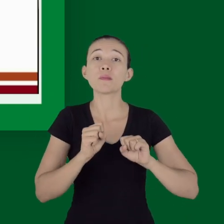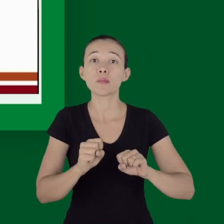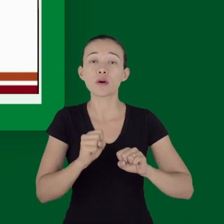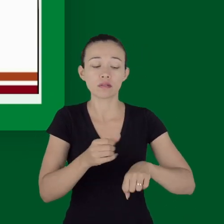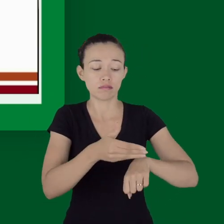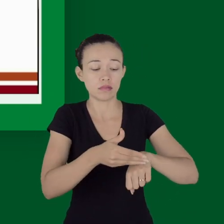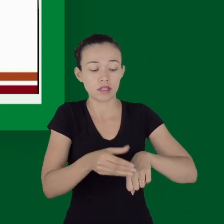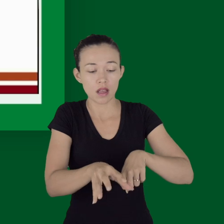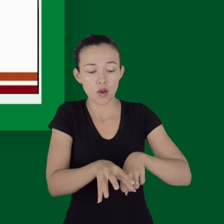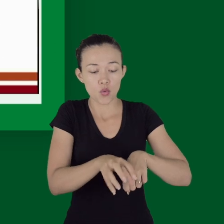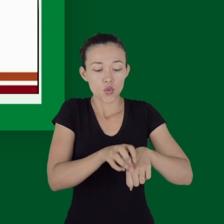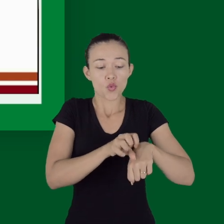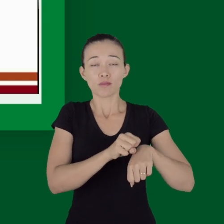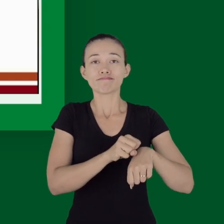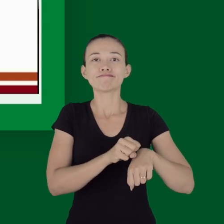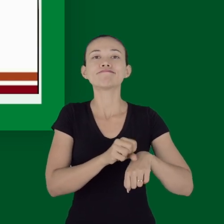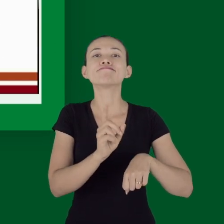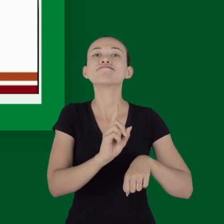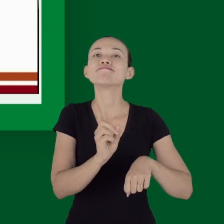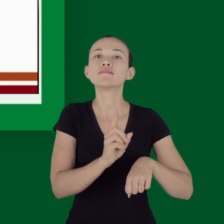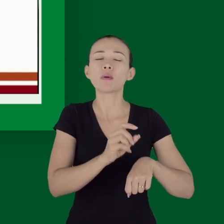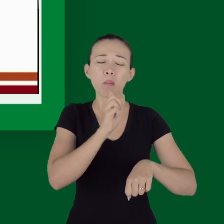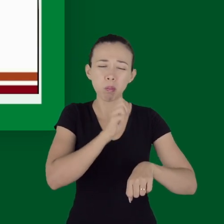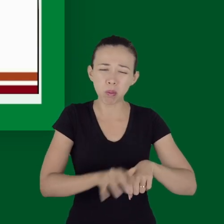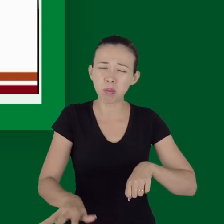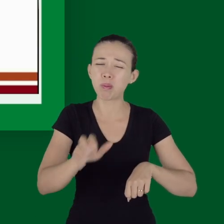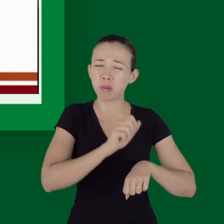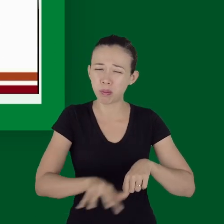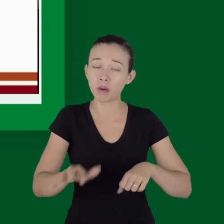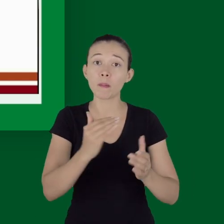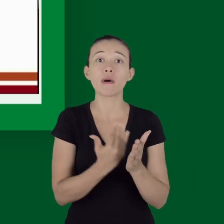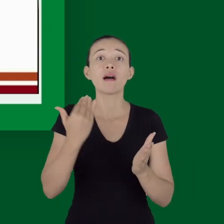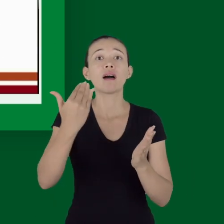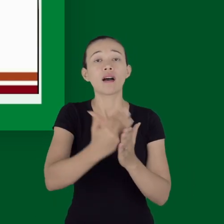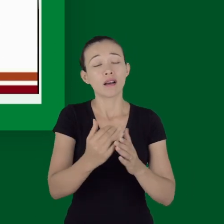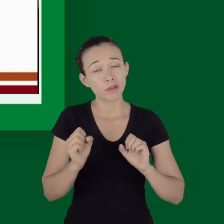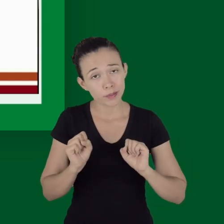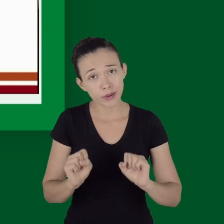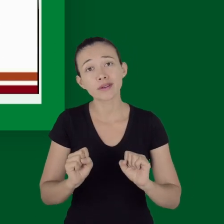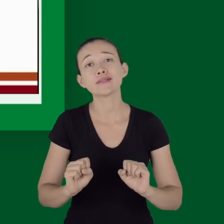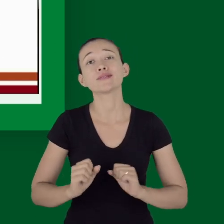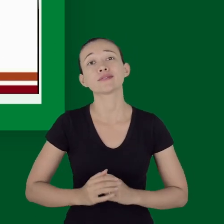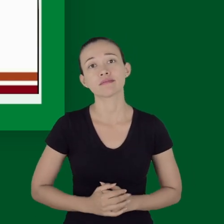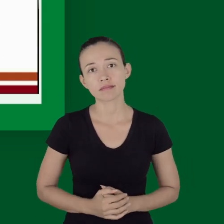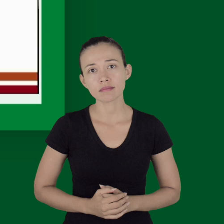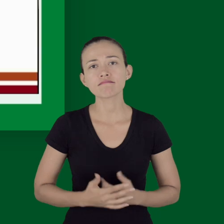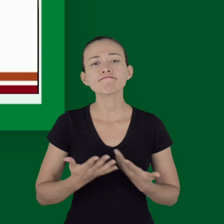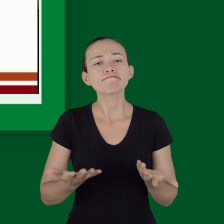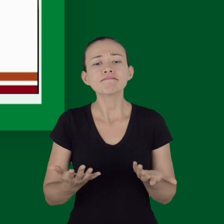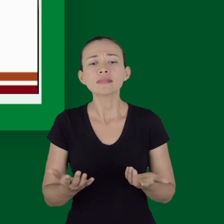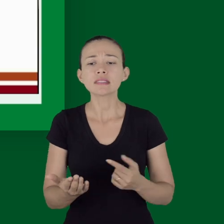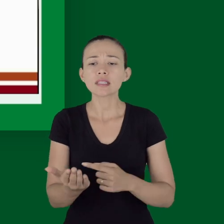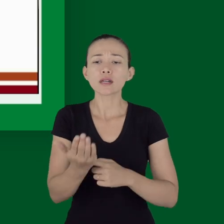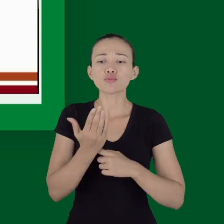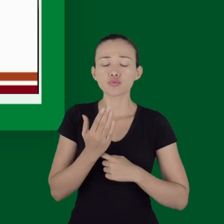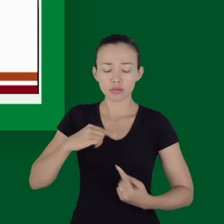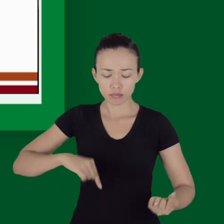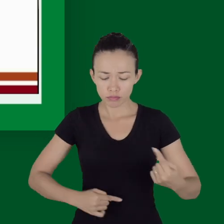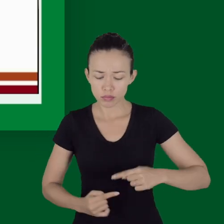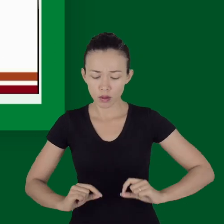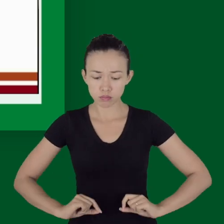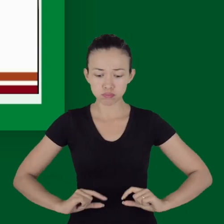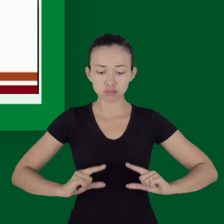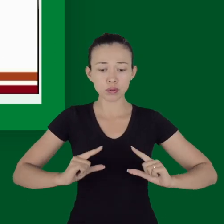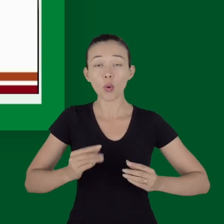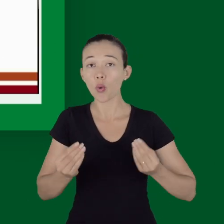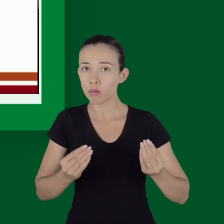eh tanto por distru ição de quadros que já tenham se formado Então a gente vai eh falar um pouco sobre ali na frente